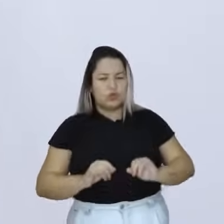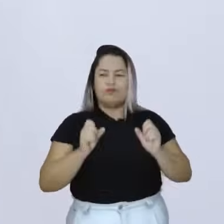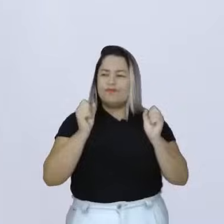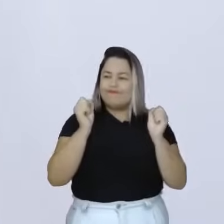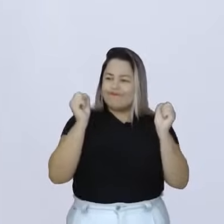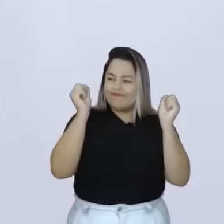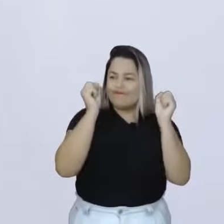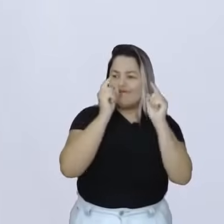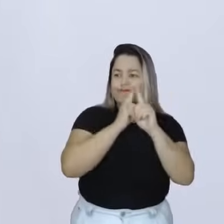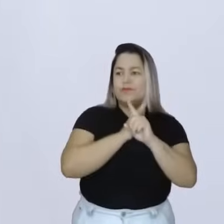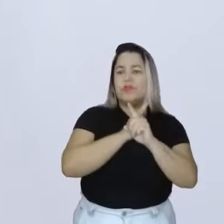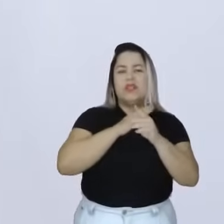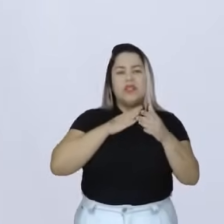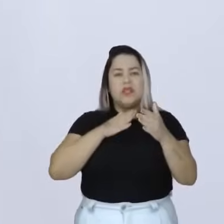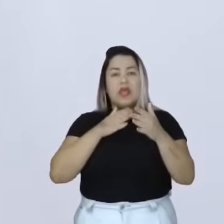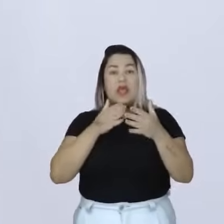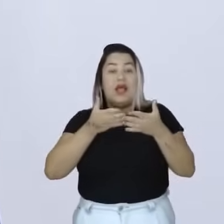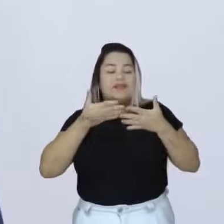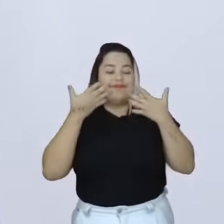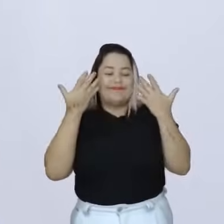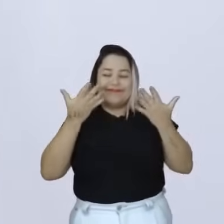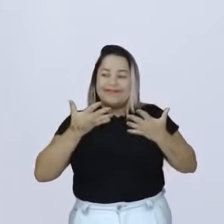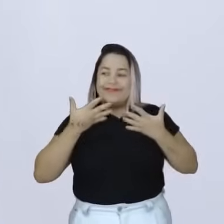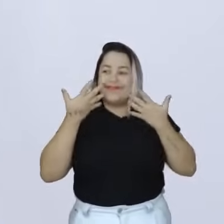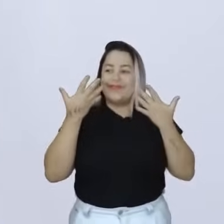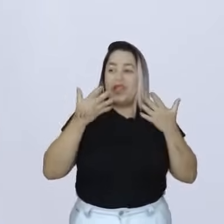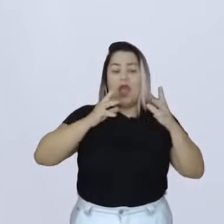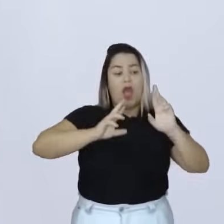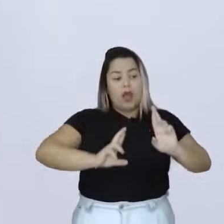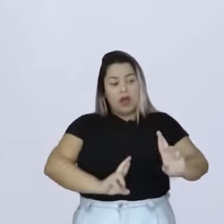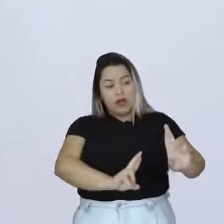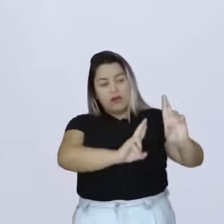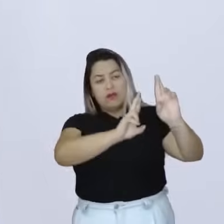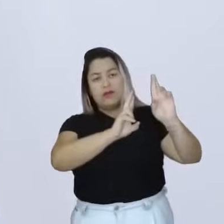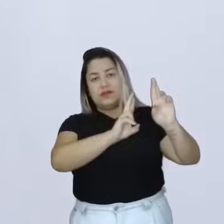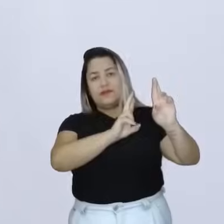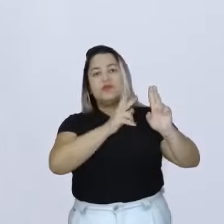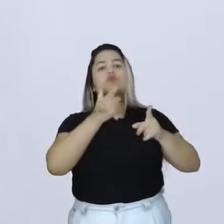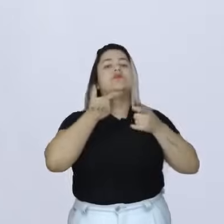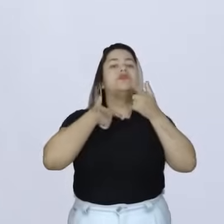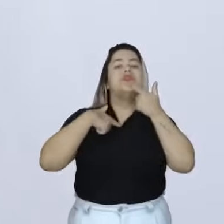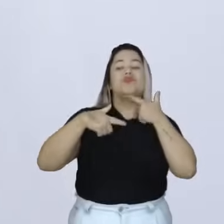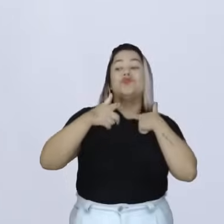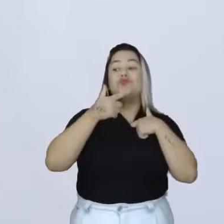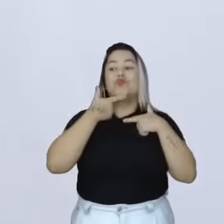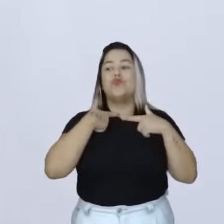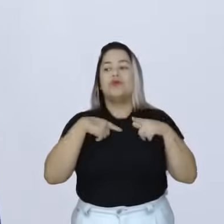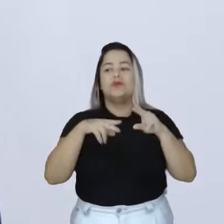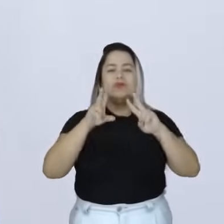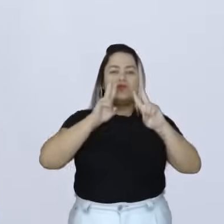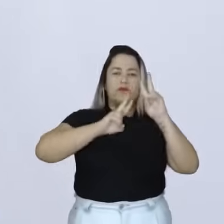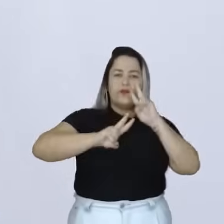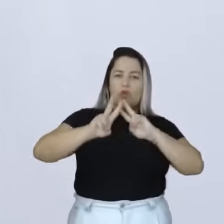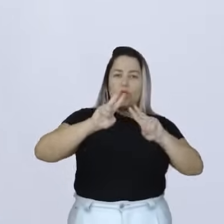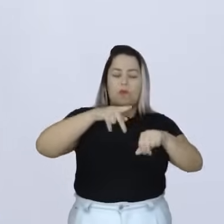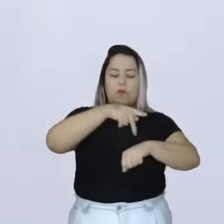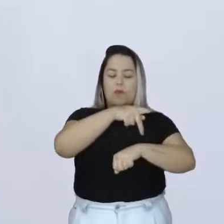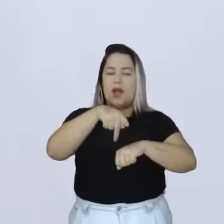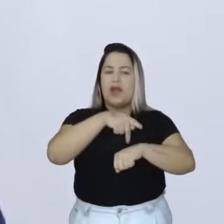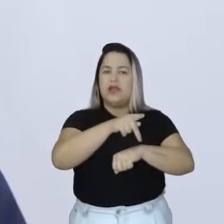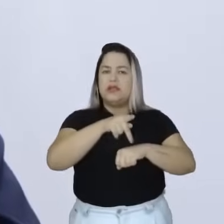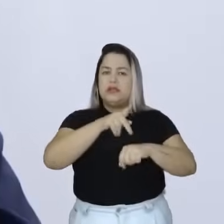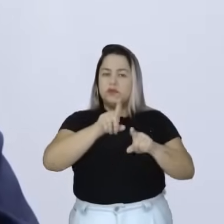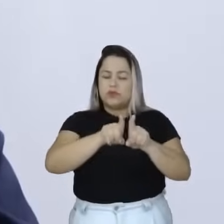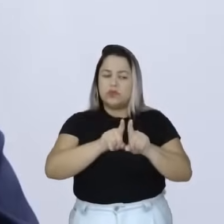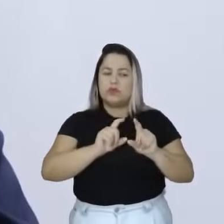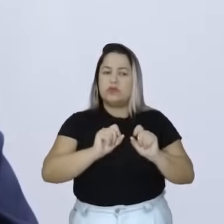as suas alegrias, as suas esperanças e o seu desejo de ver um país que possa atender